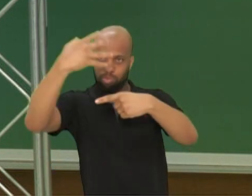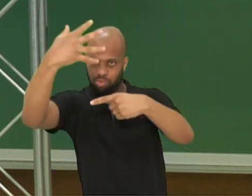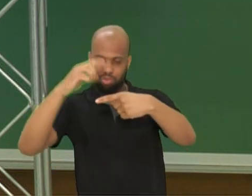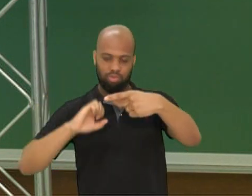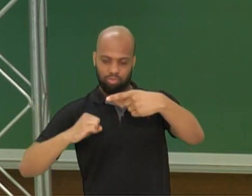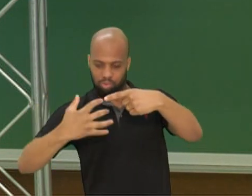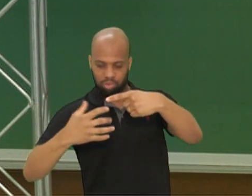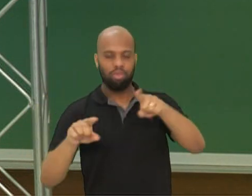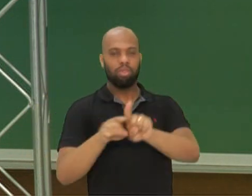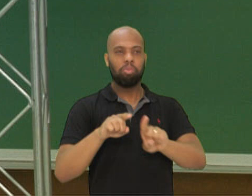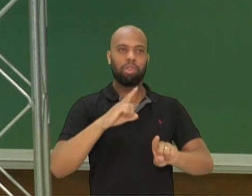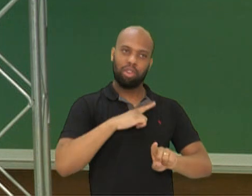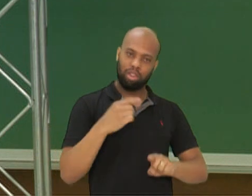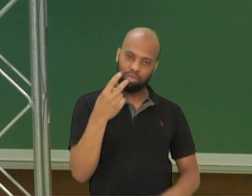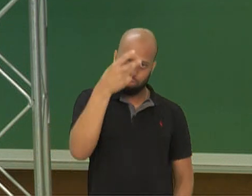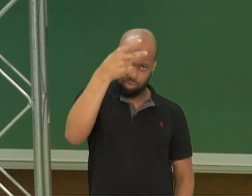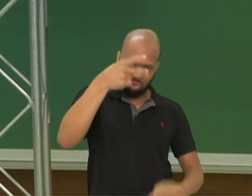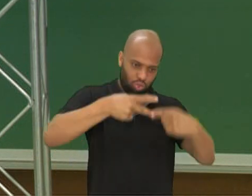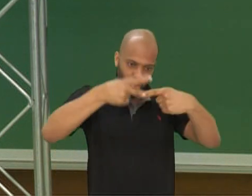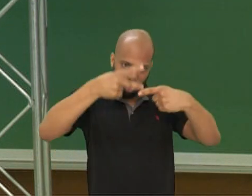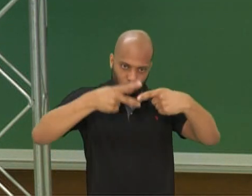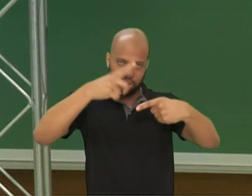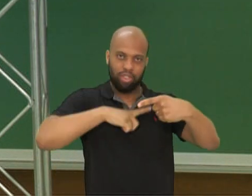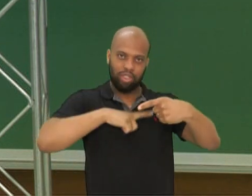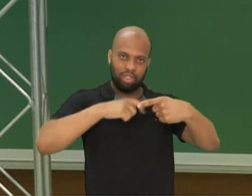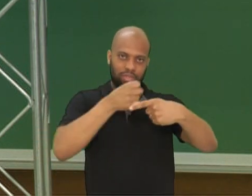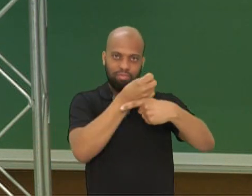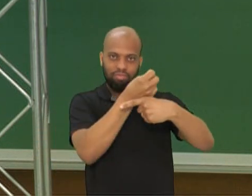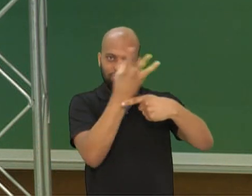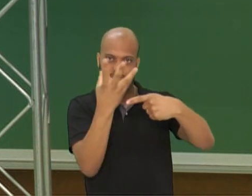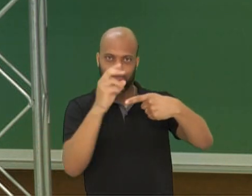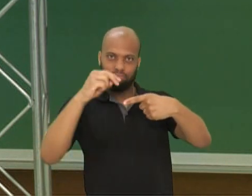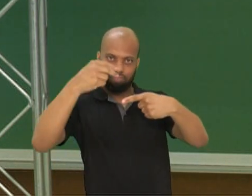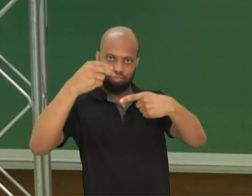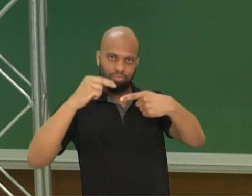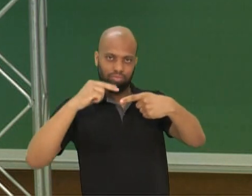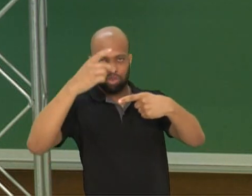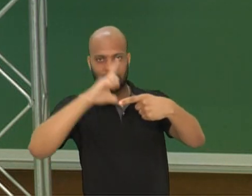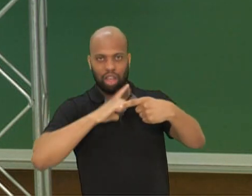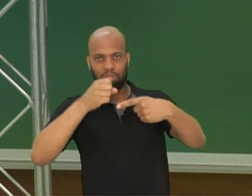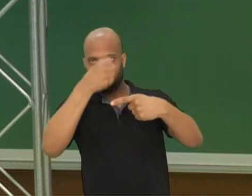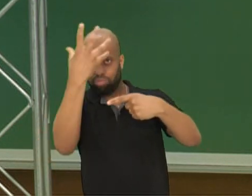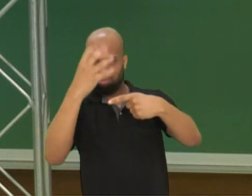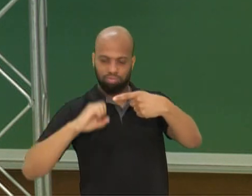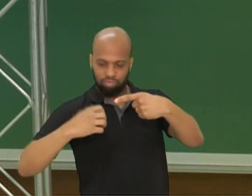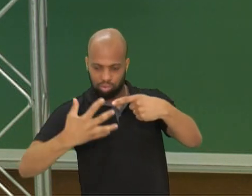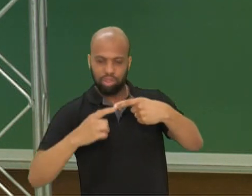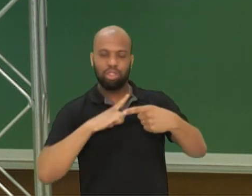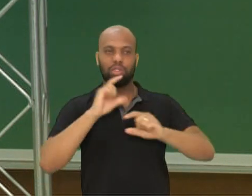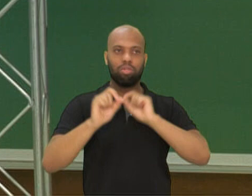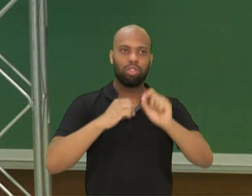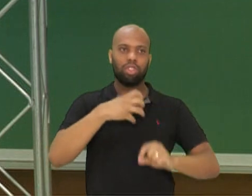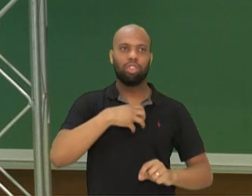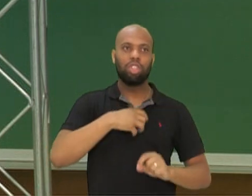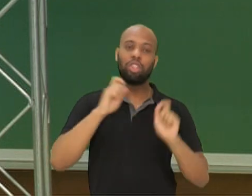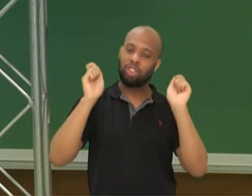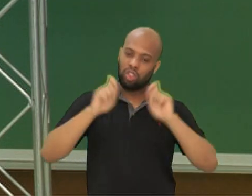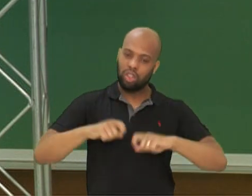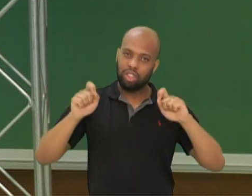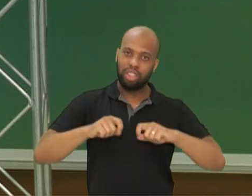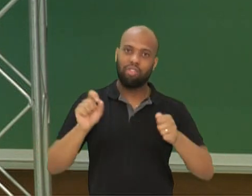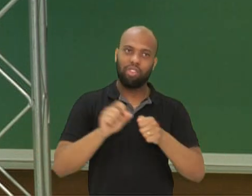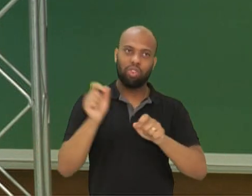é essa. Quando eu tenho a sobre b elevado a menos n, é possível